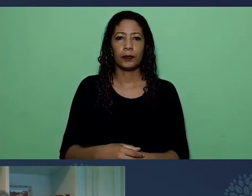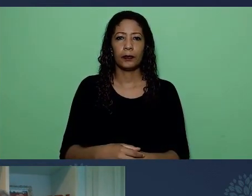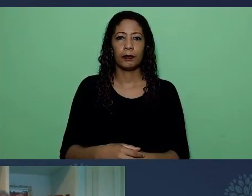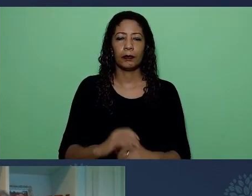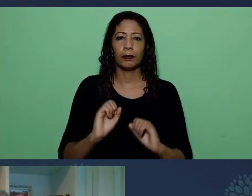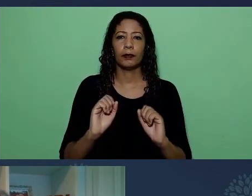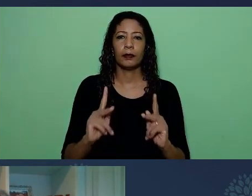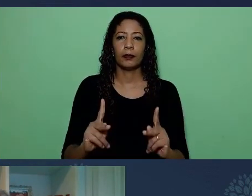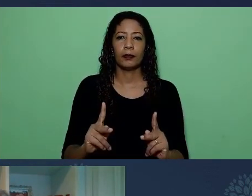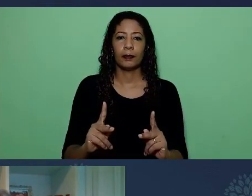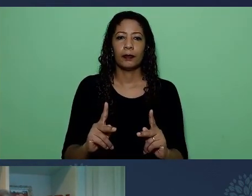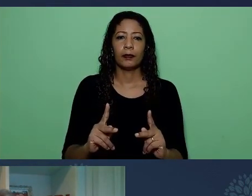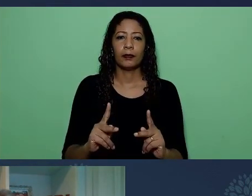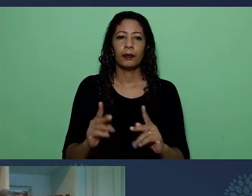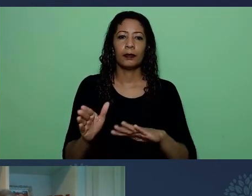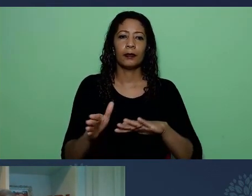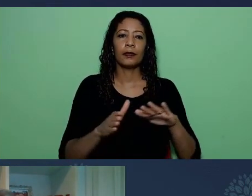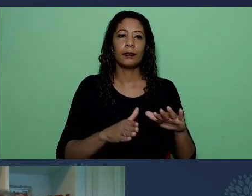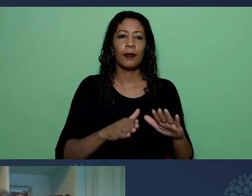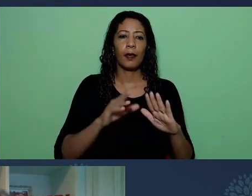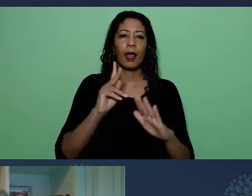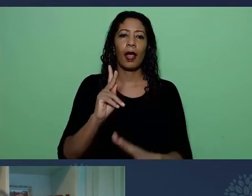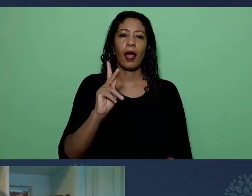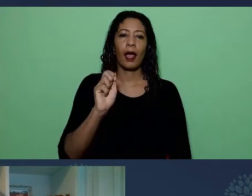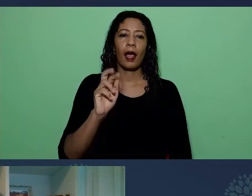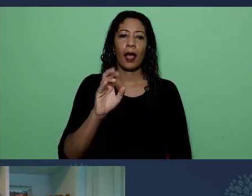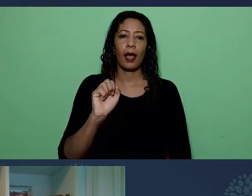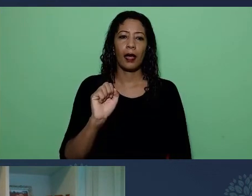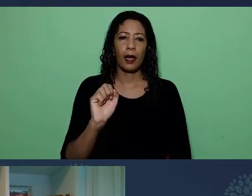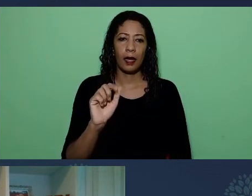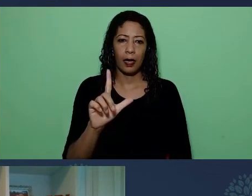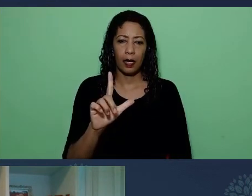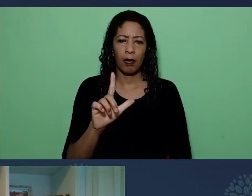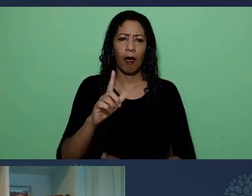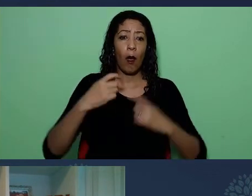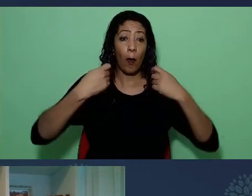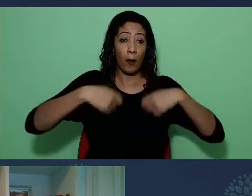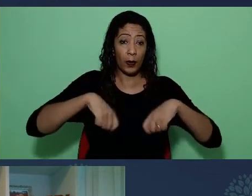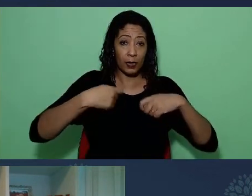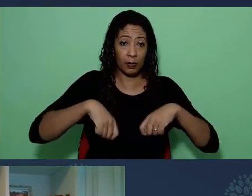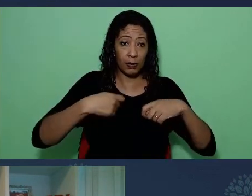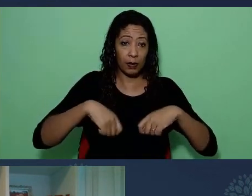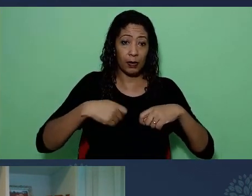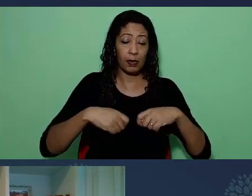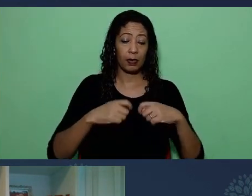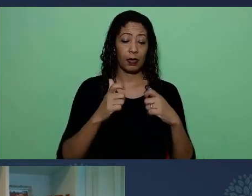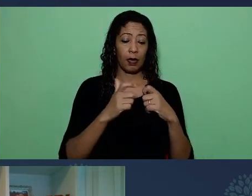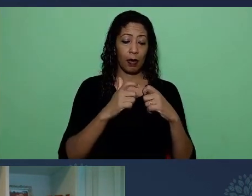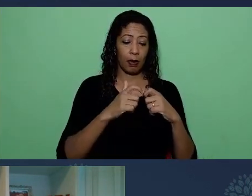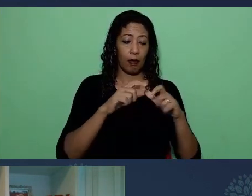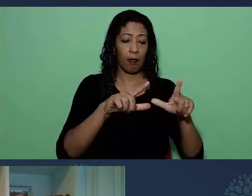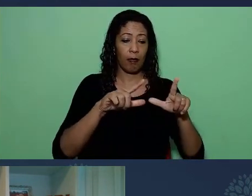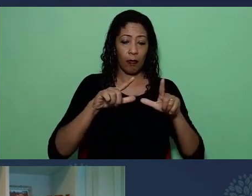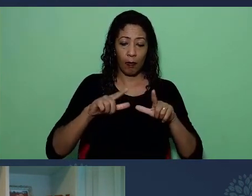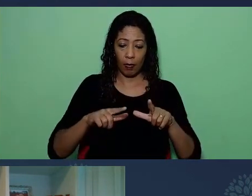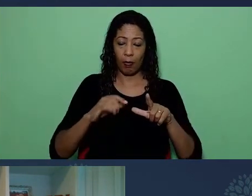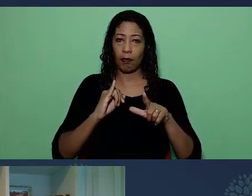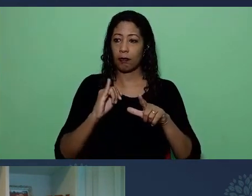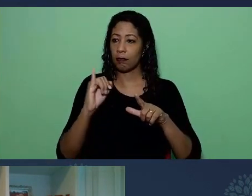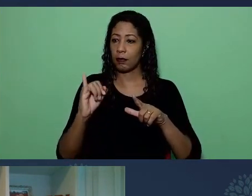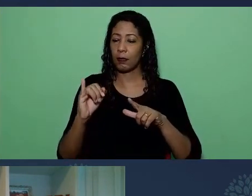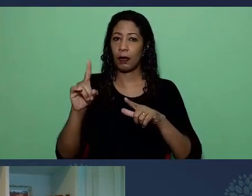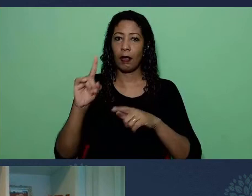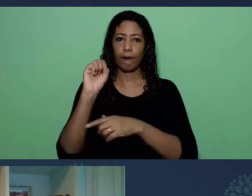Ok. A Carol Souza pergunta: precisa de encaminhamento médico para ir ao fisioterapeuta? Não precisa,